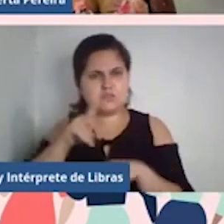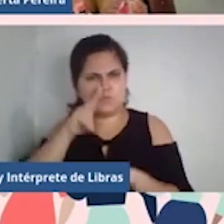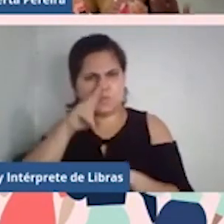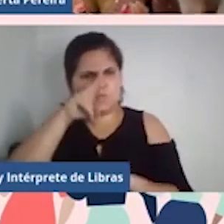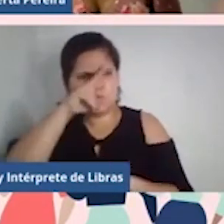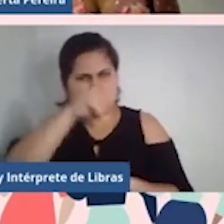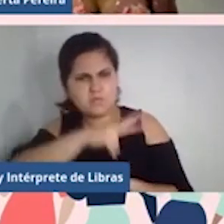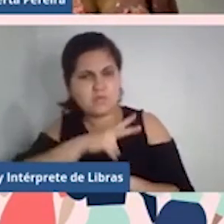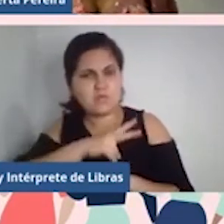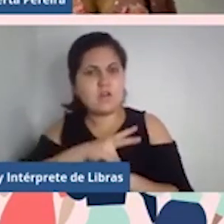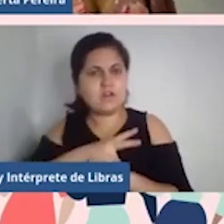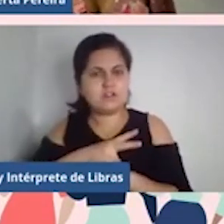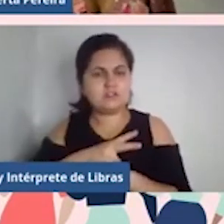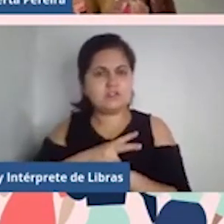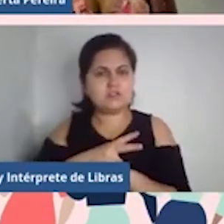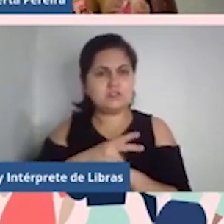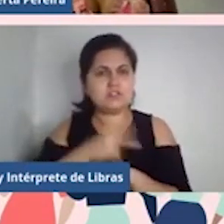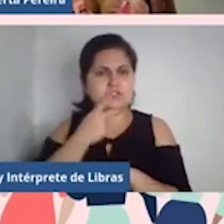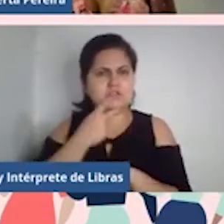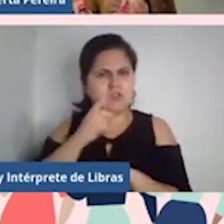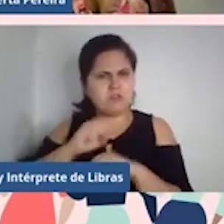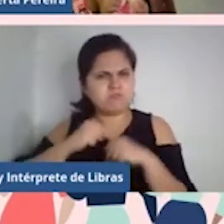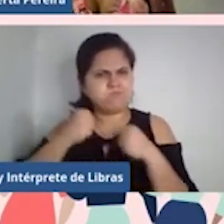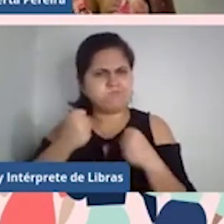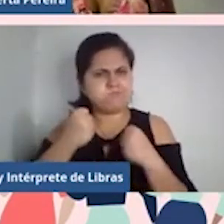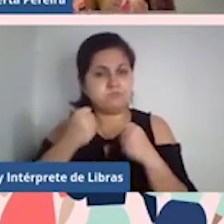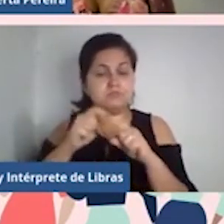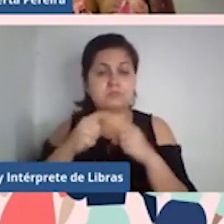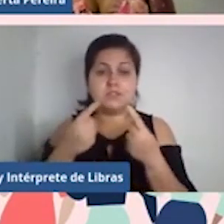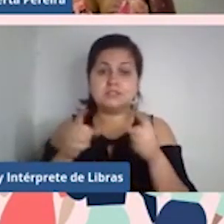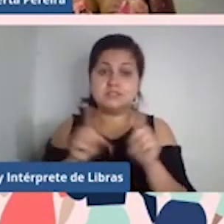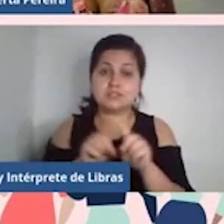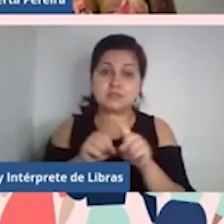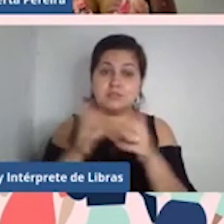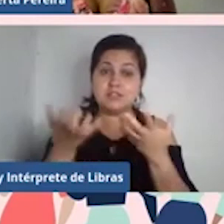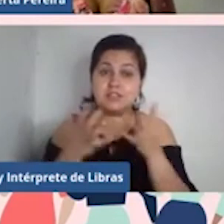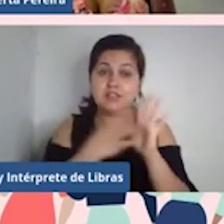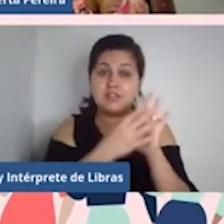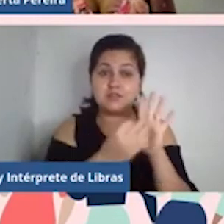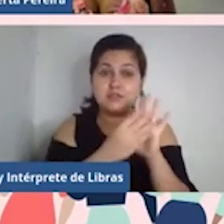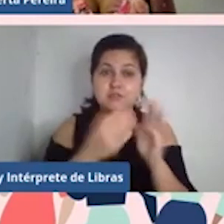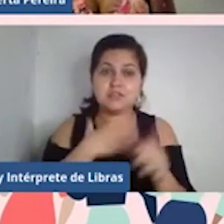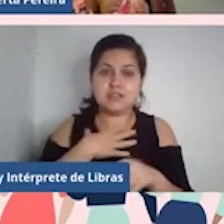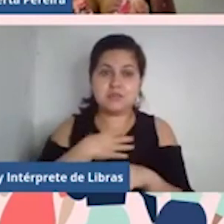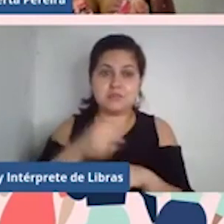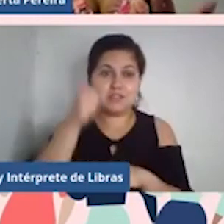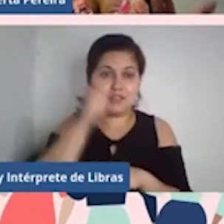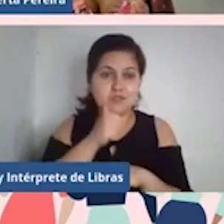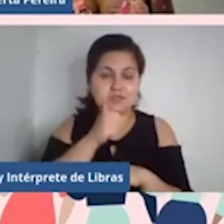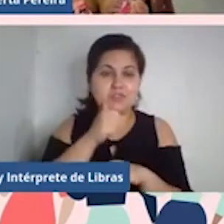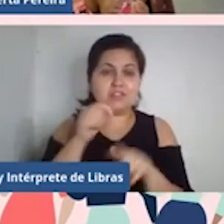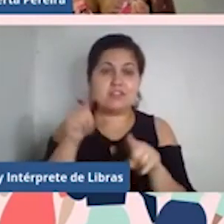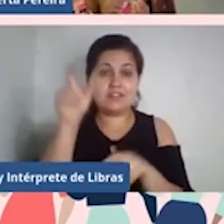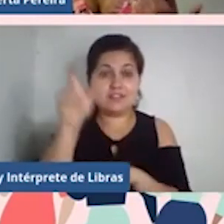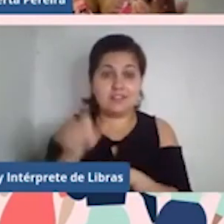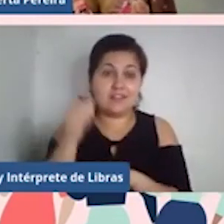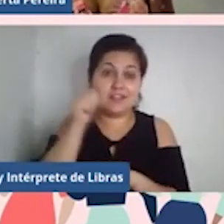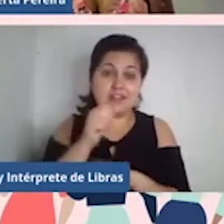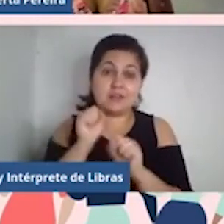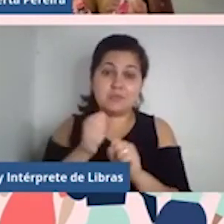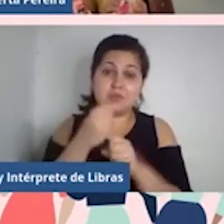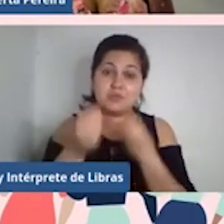por ser dita como guerreira, mas também quero inspirar a minha filha, que ela pode, como disse a